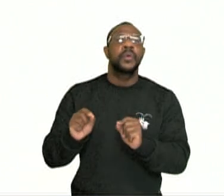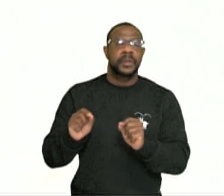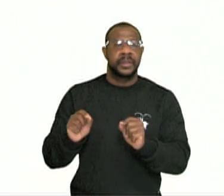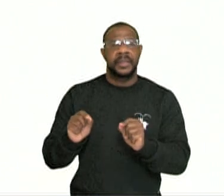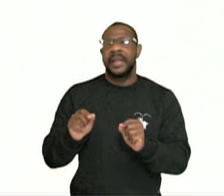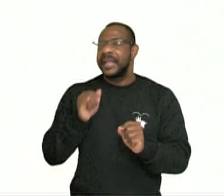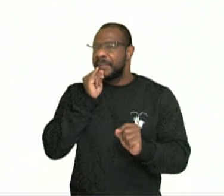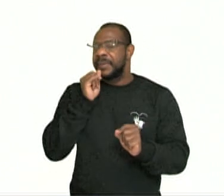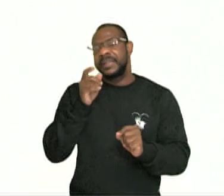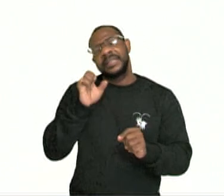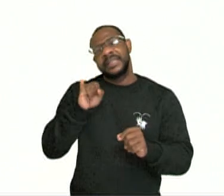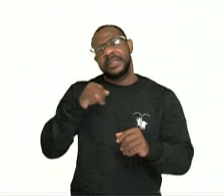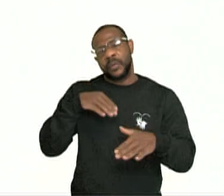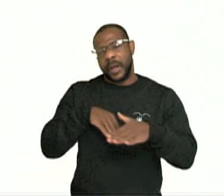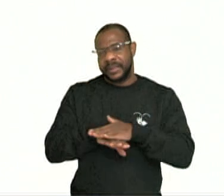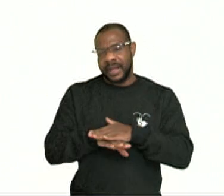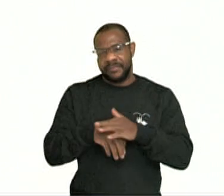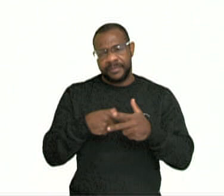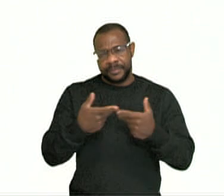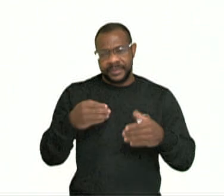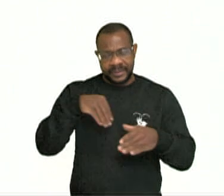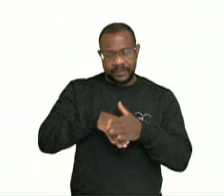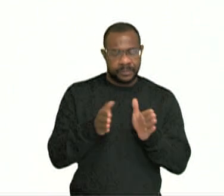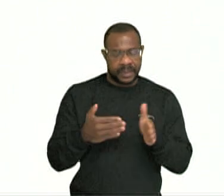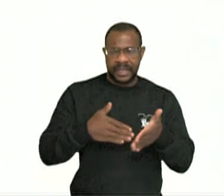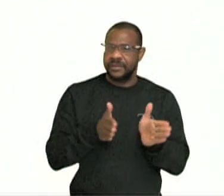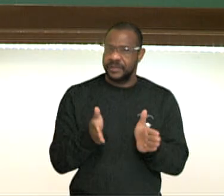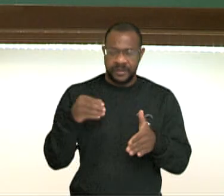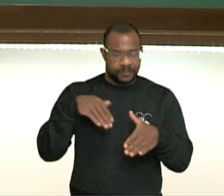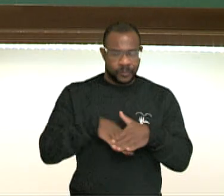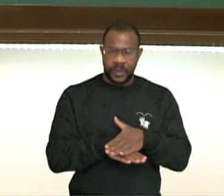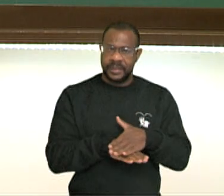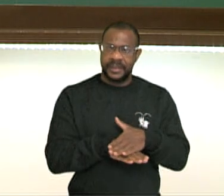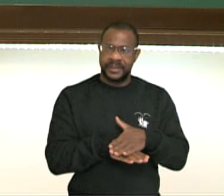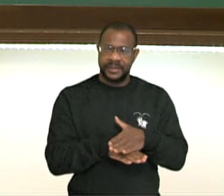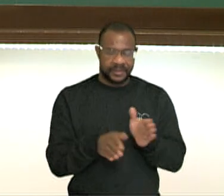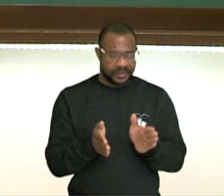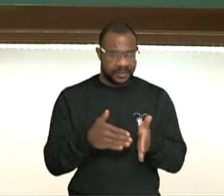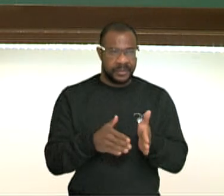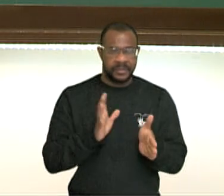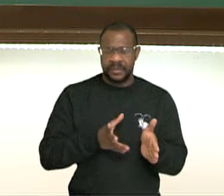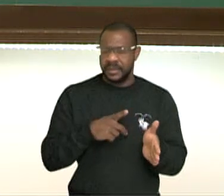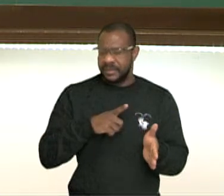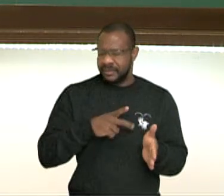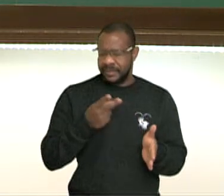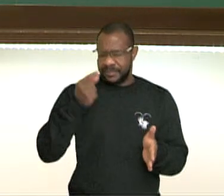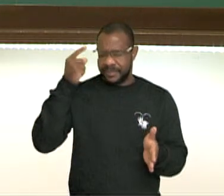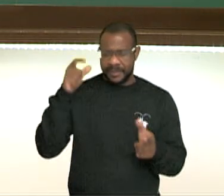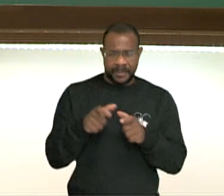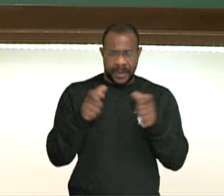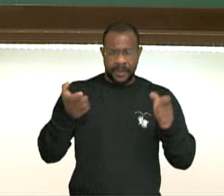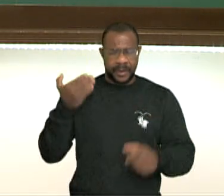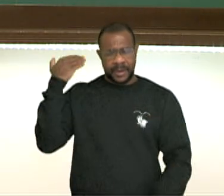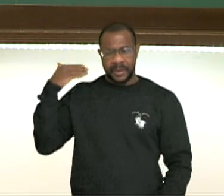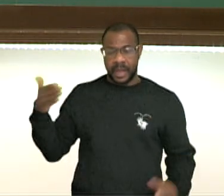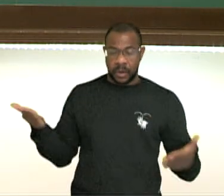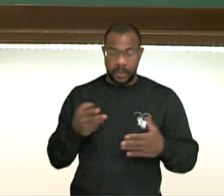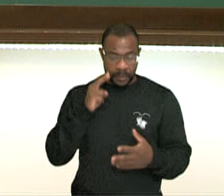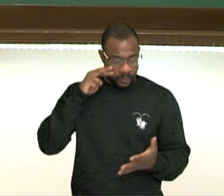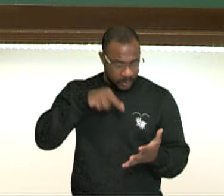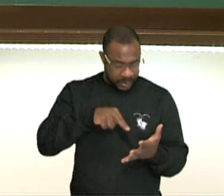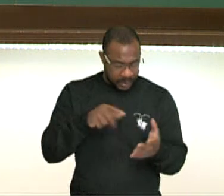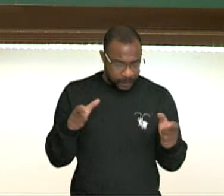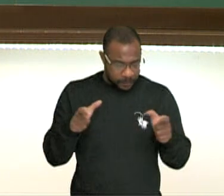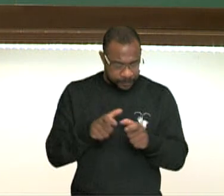como se eu guardasse toda a significação numa caixinha pequena. Por que guardou numa pequena? Porque eu já tinha visto ele maior antes, agora eu posso olhar para